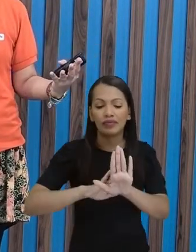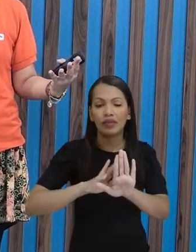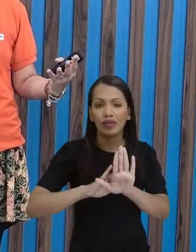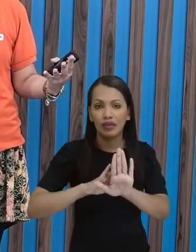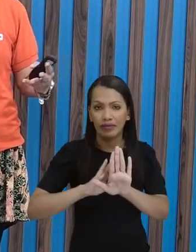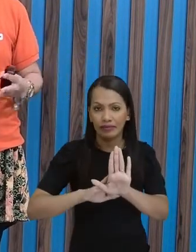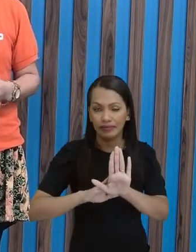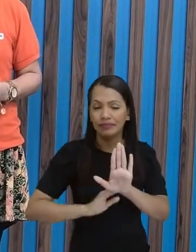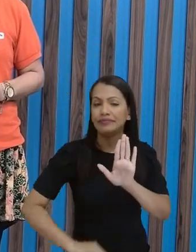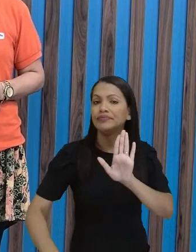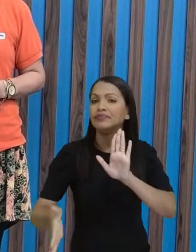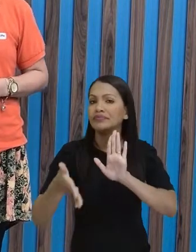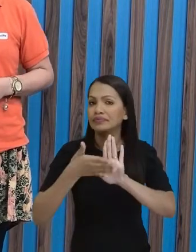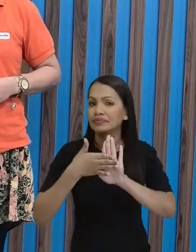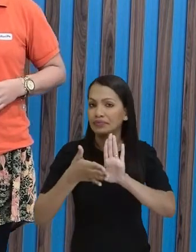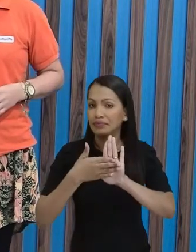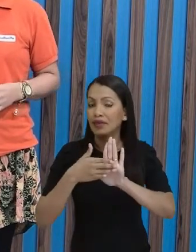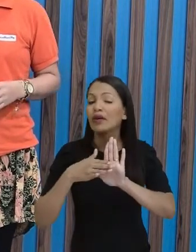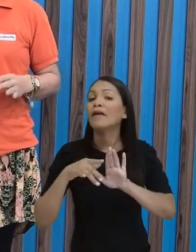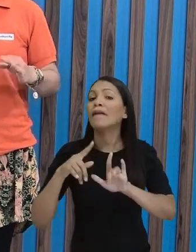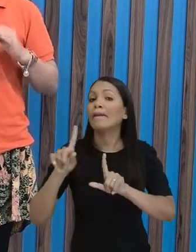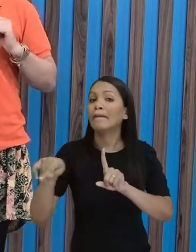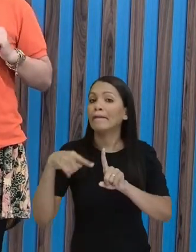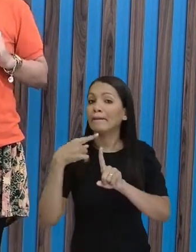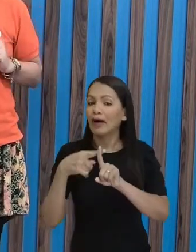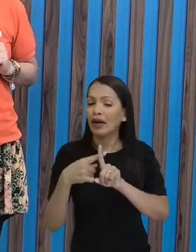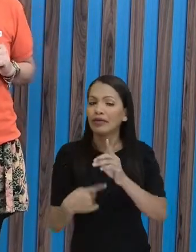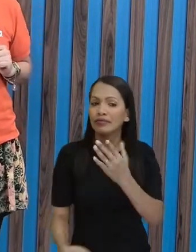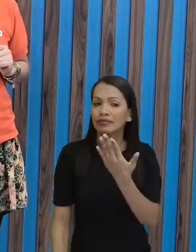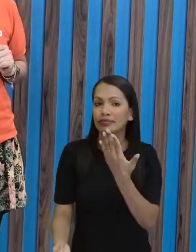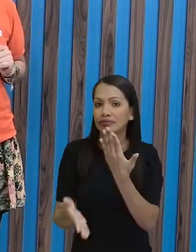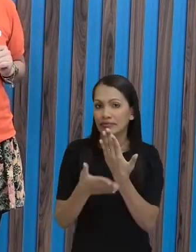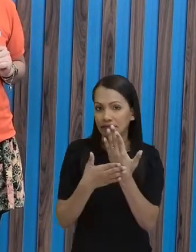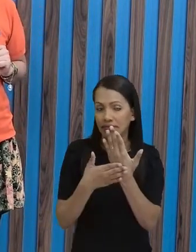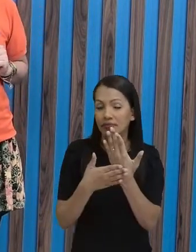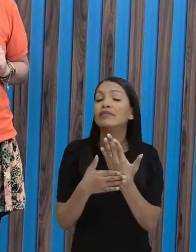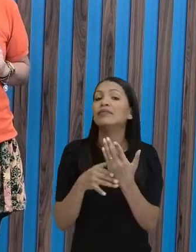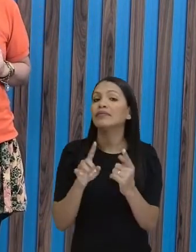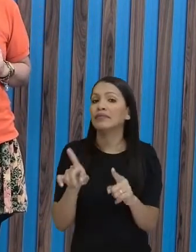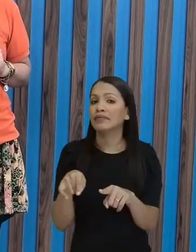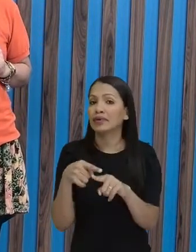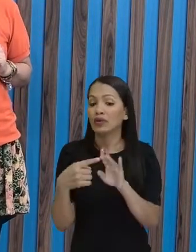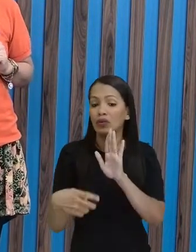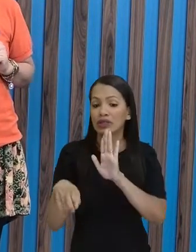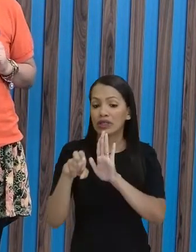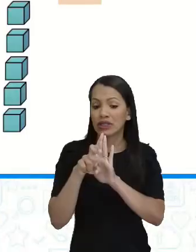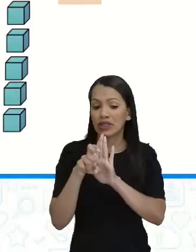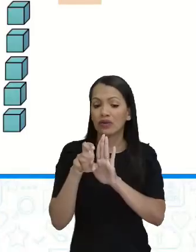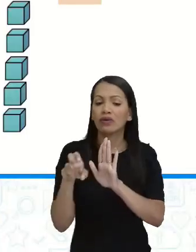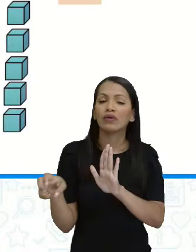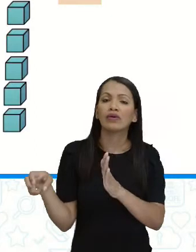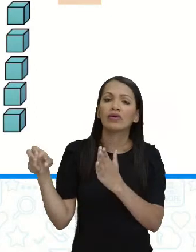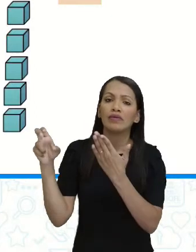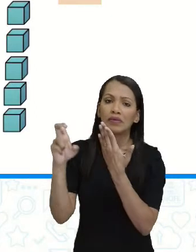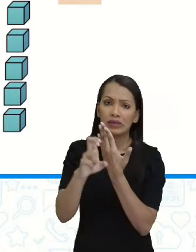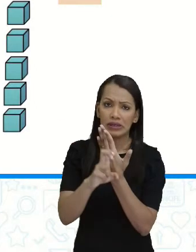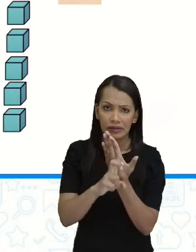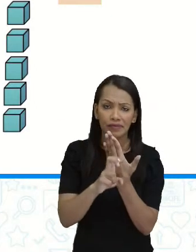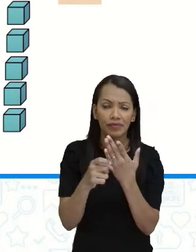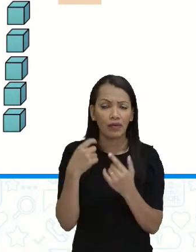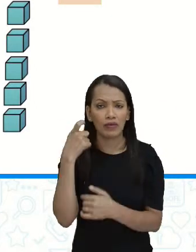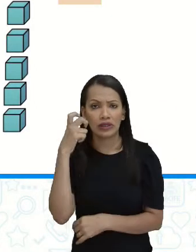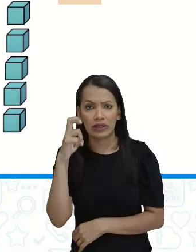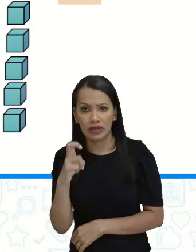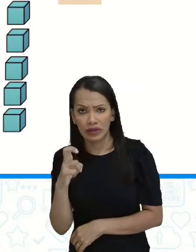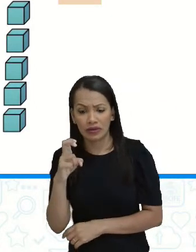esta página. Olha aí. E a professora Josi colocou ali o material dourado, os cubinhos do material dourado, já que